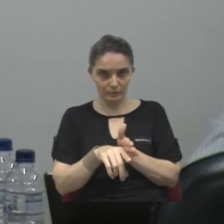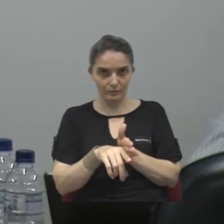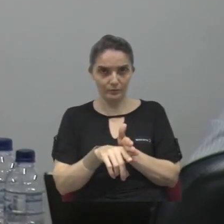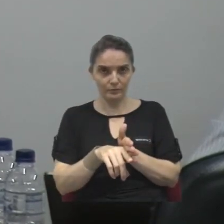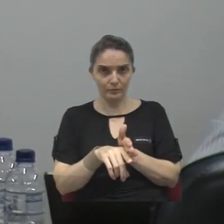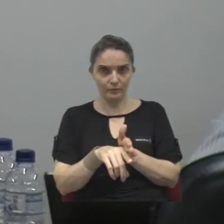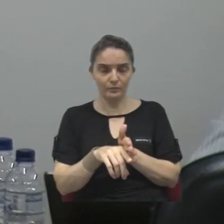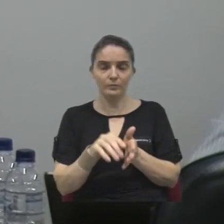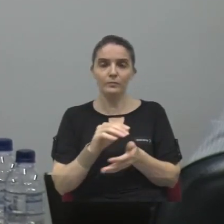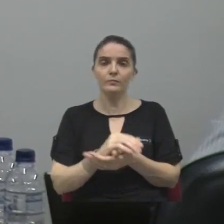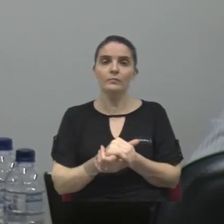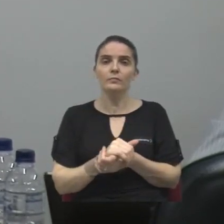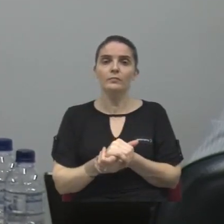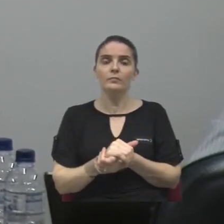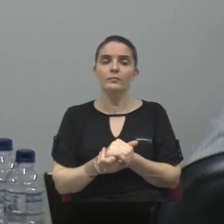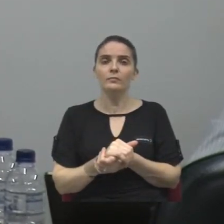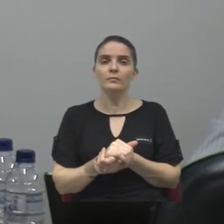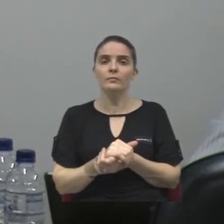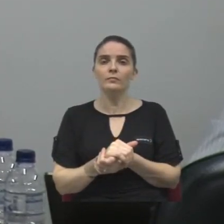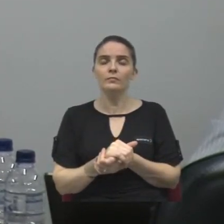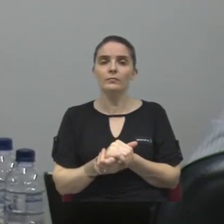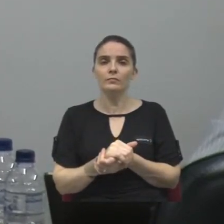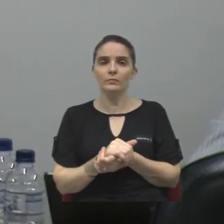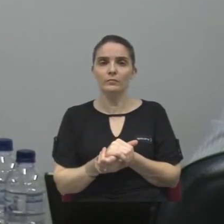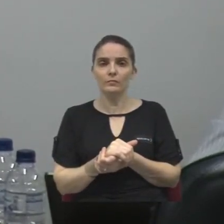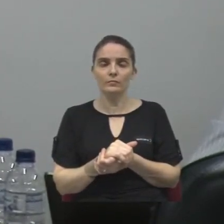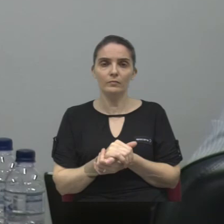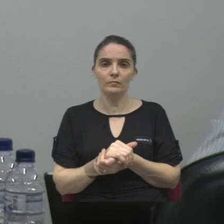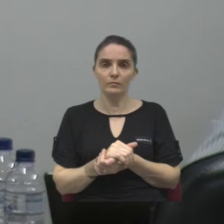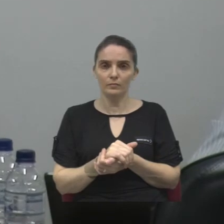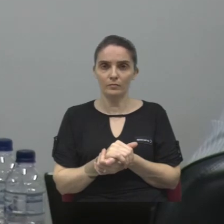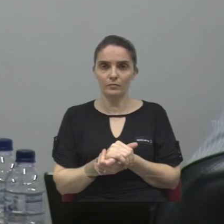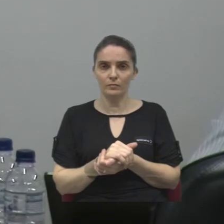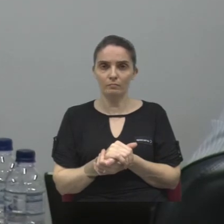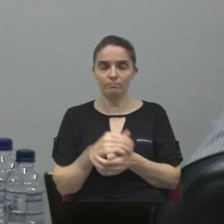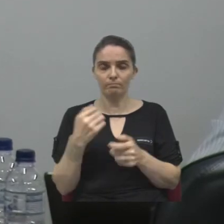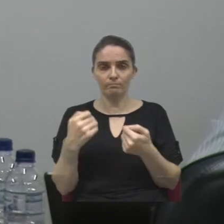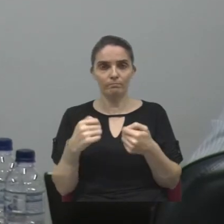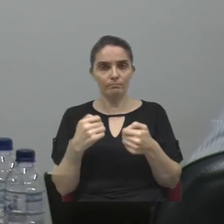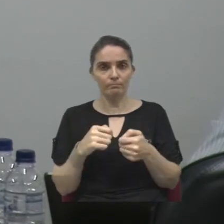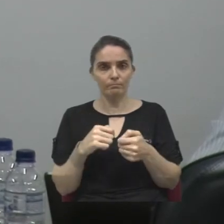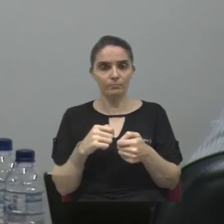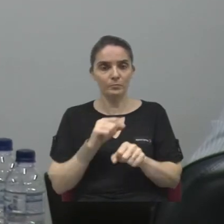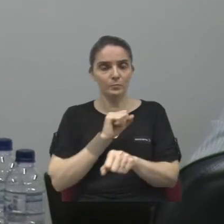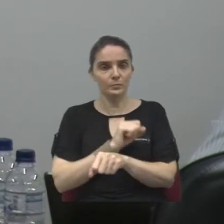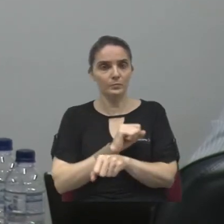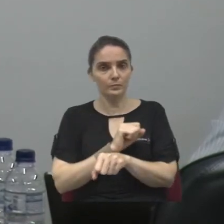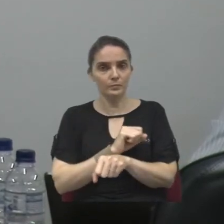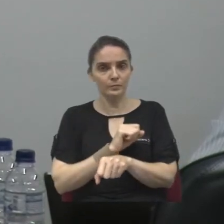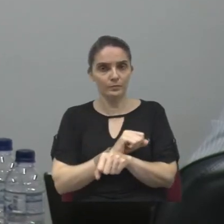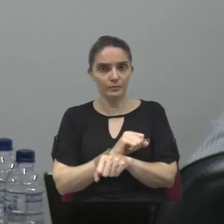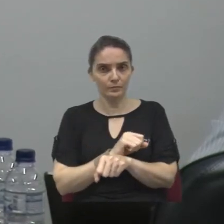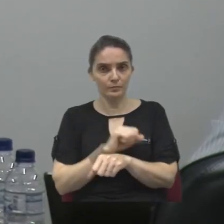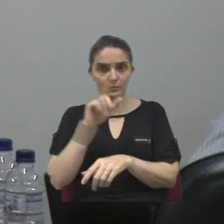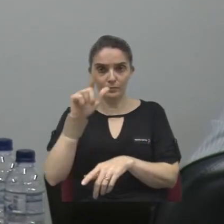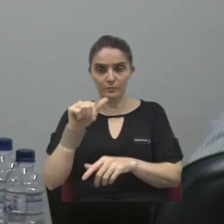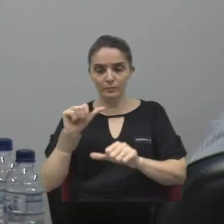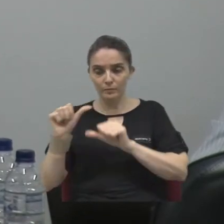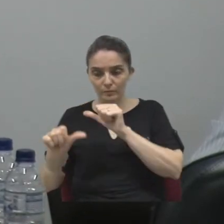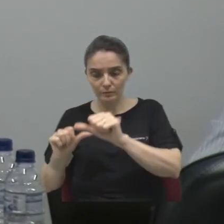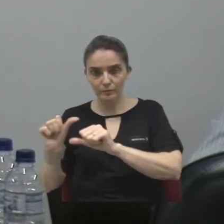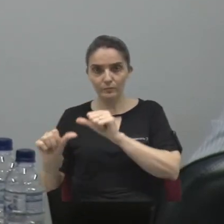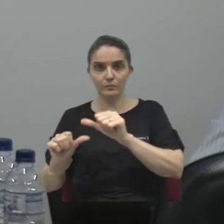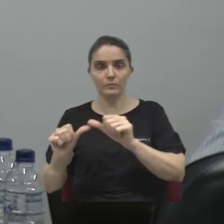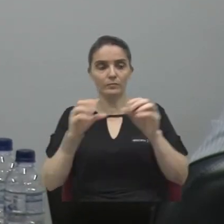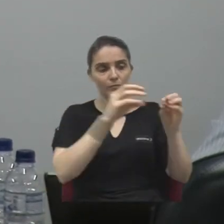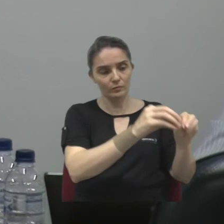requerimento, que, de repente, até espere um pouco mais para poder fazer a alteração de endereço,